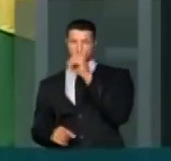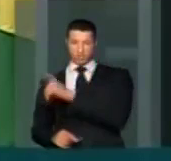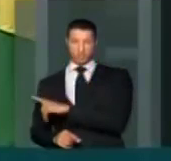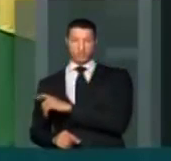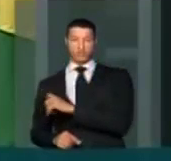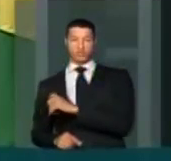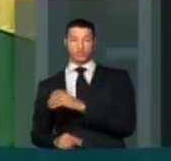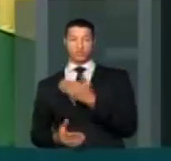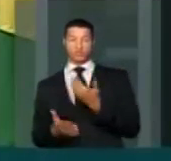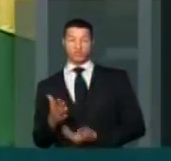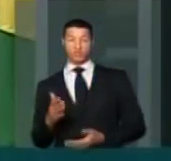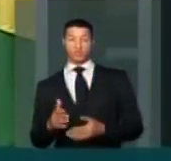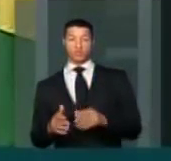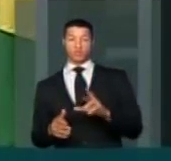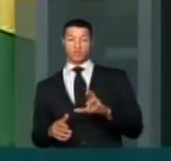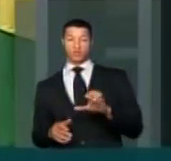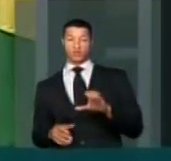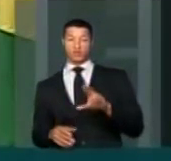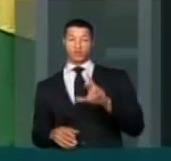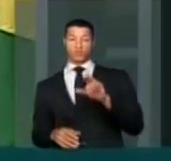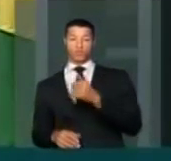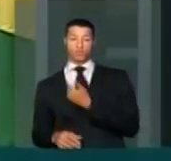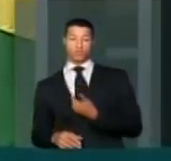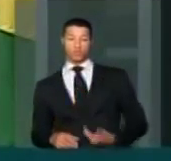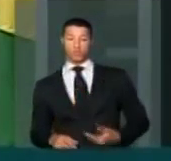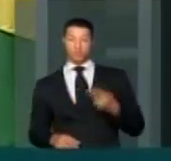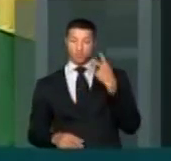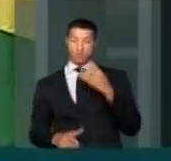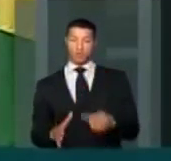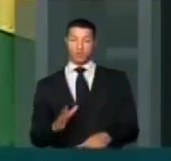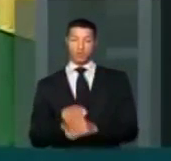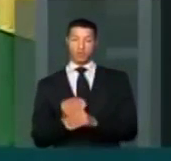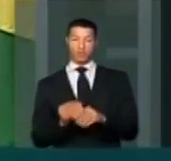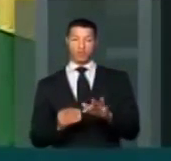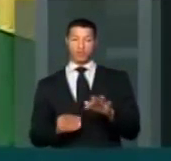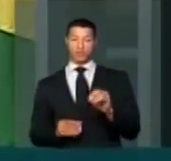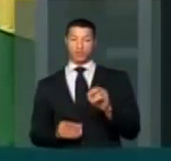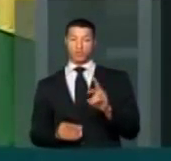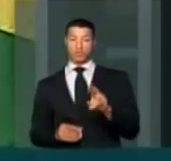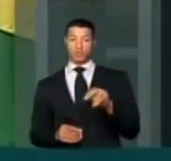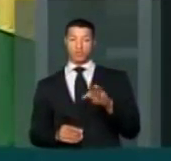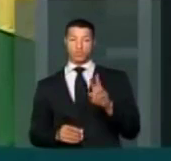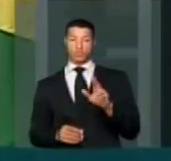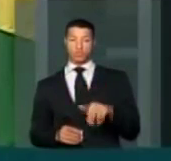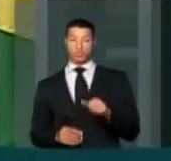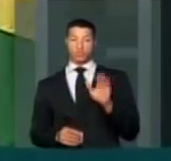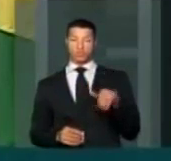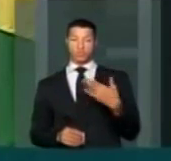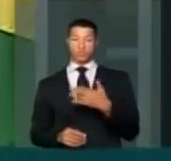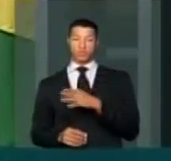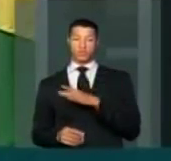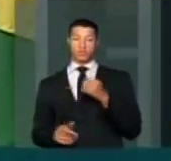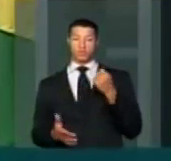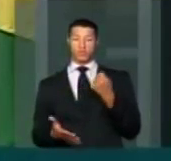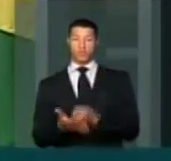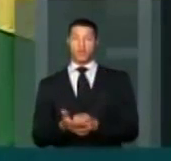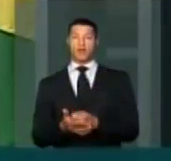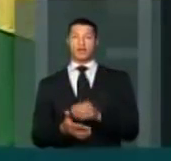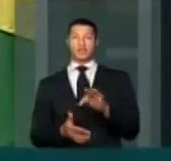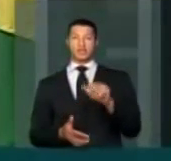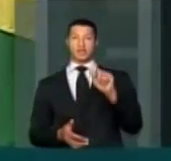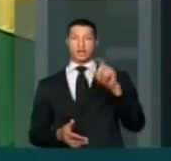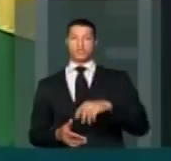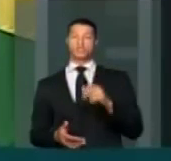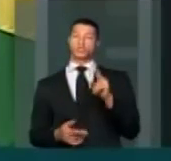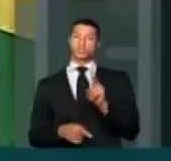da pérfida apropriação de recursos públicos para acumulação de fortunas pessoais, sobre as quais, aliás, se pagam taxas